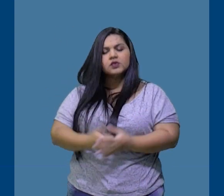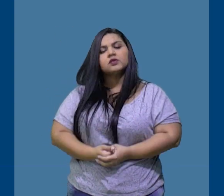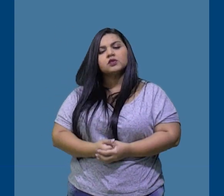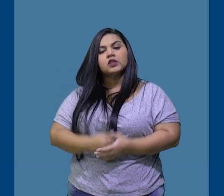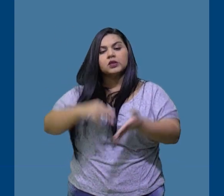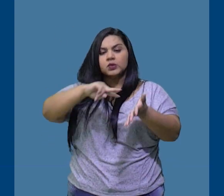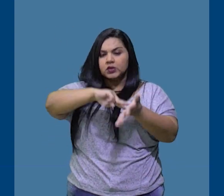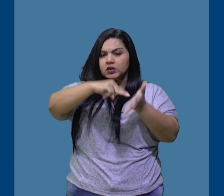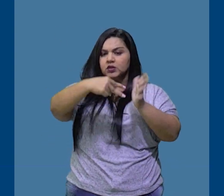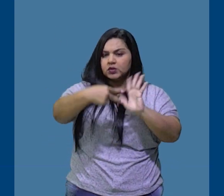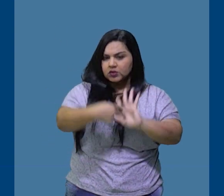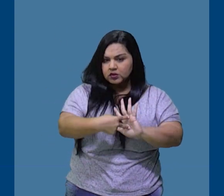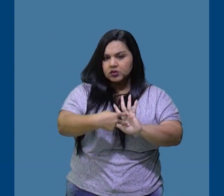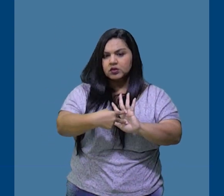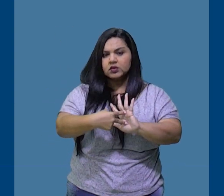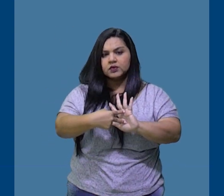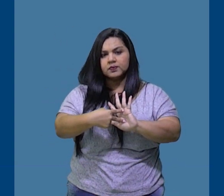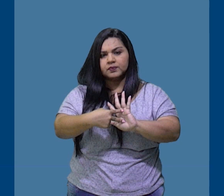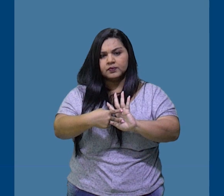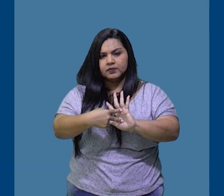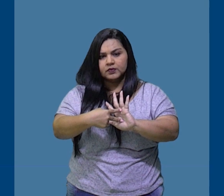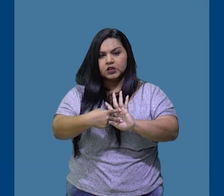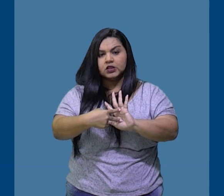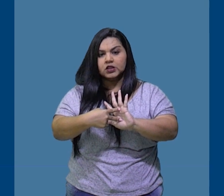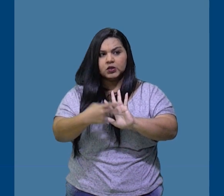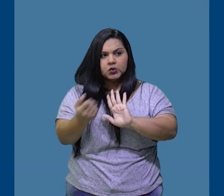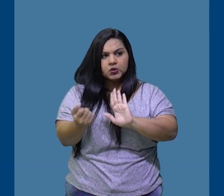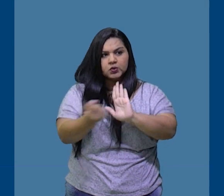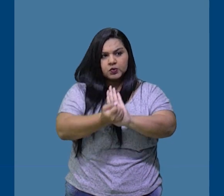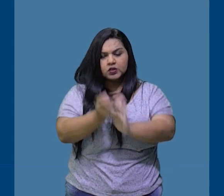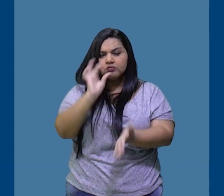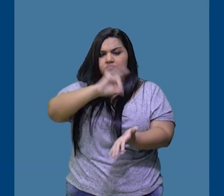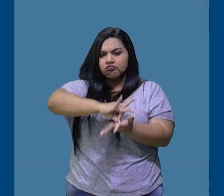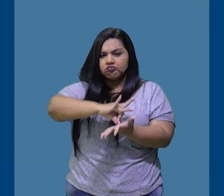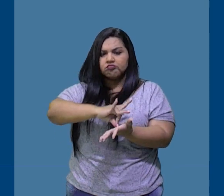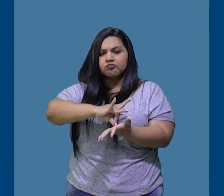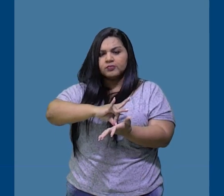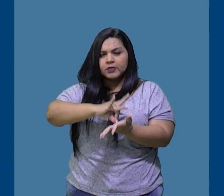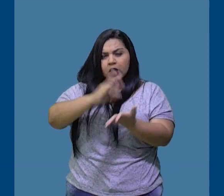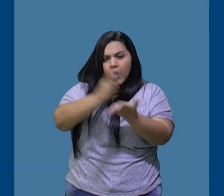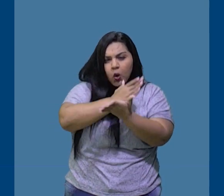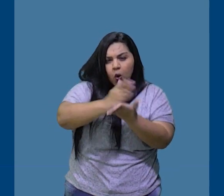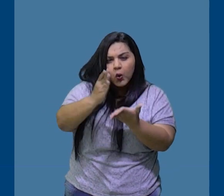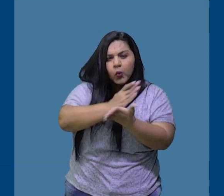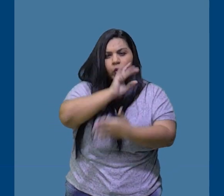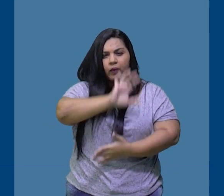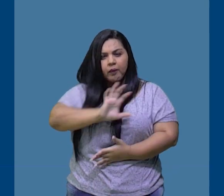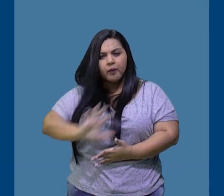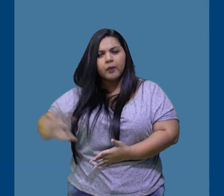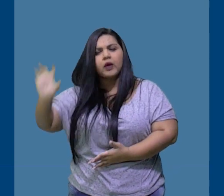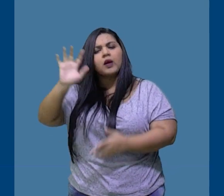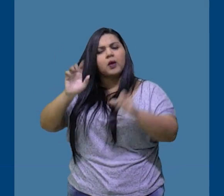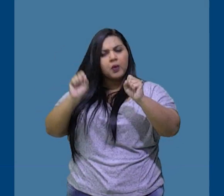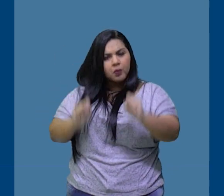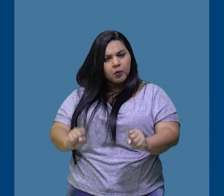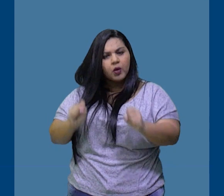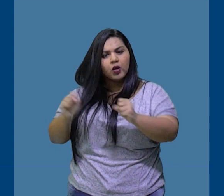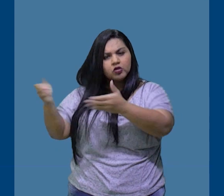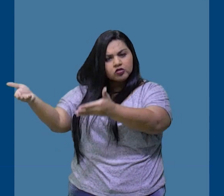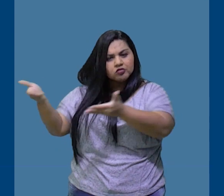significados, né, dos símbolos existentes ali em determinado mapa, né? E eles podem vir,